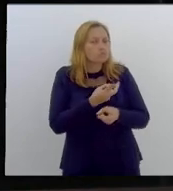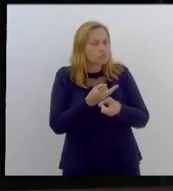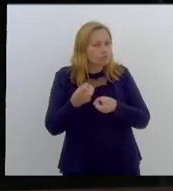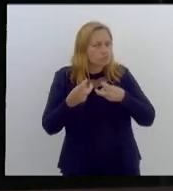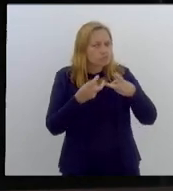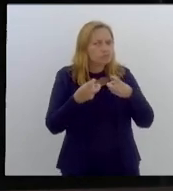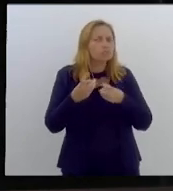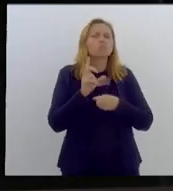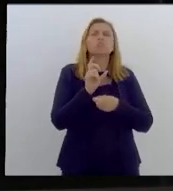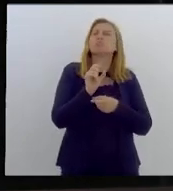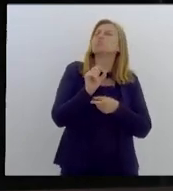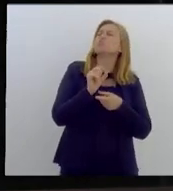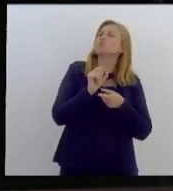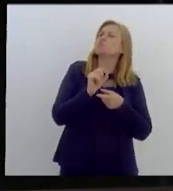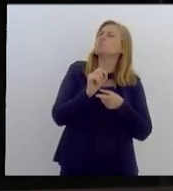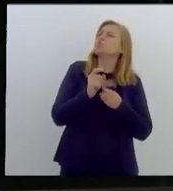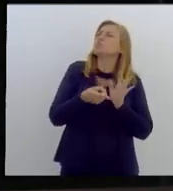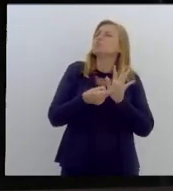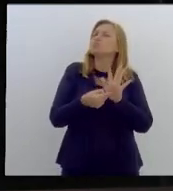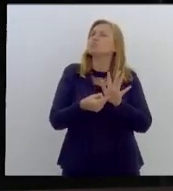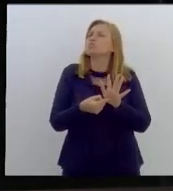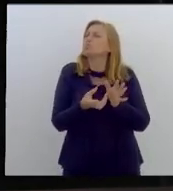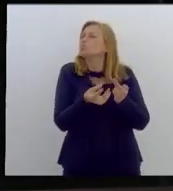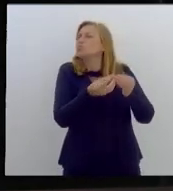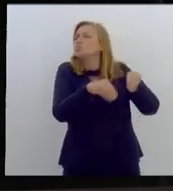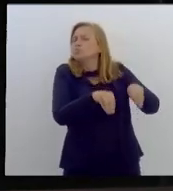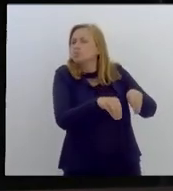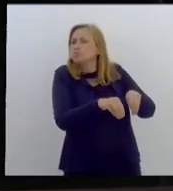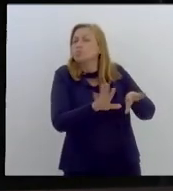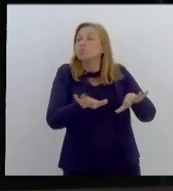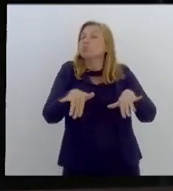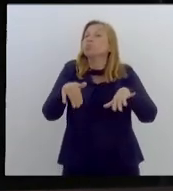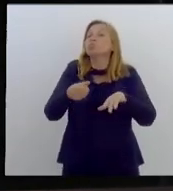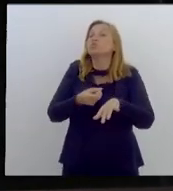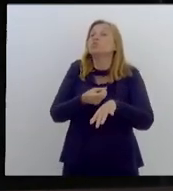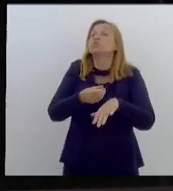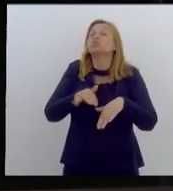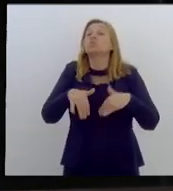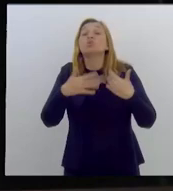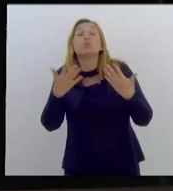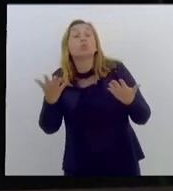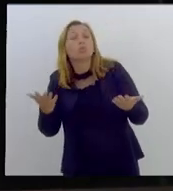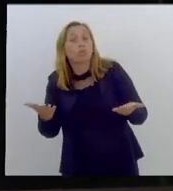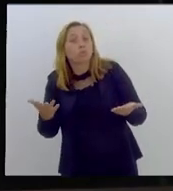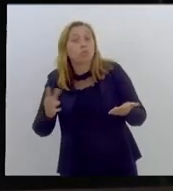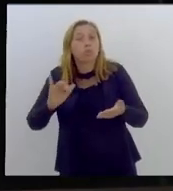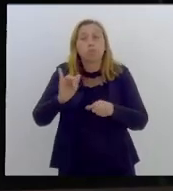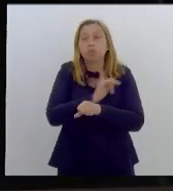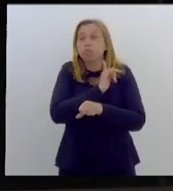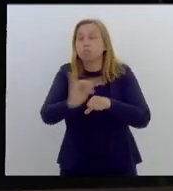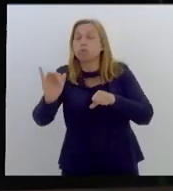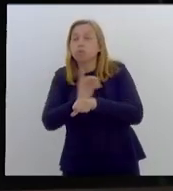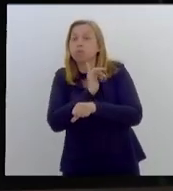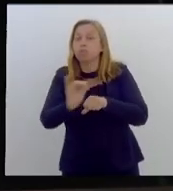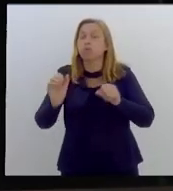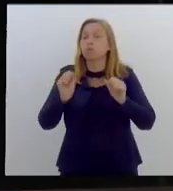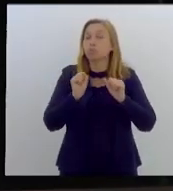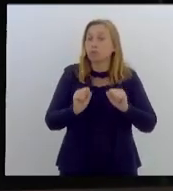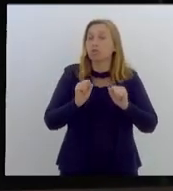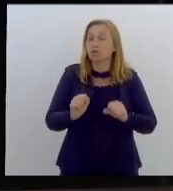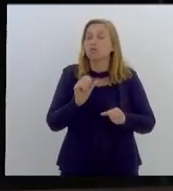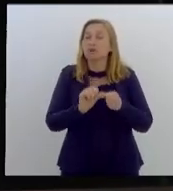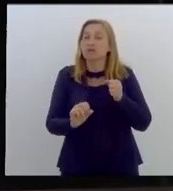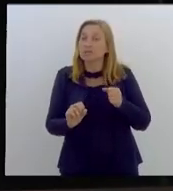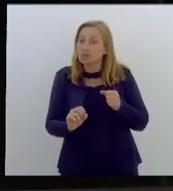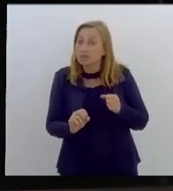o que está sendo apontado como desastre e quais as medidas que deverão ser colocadas em